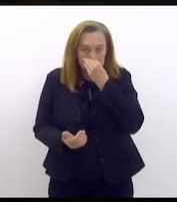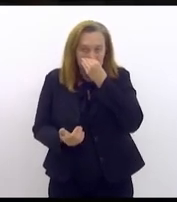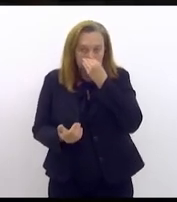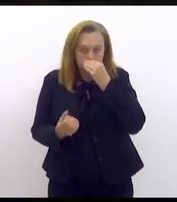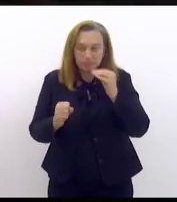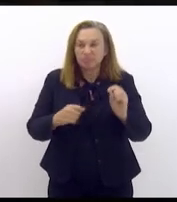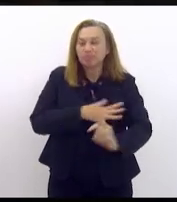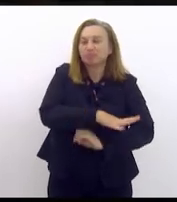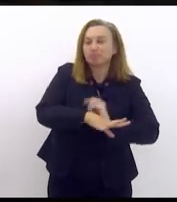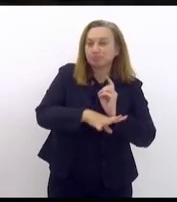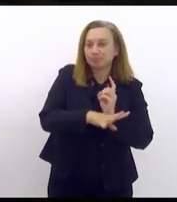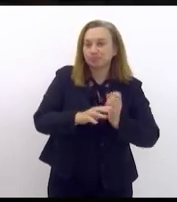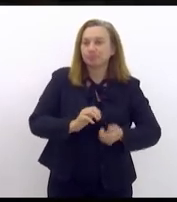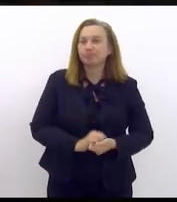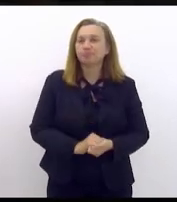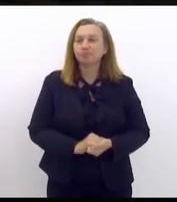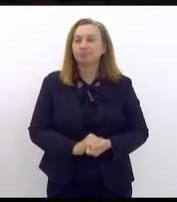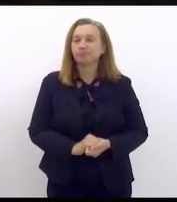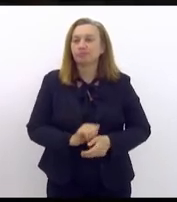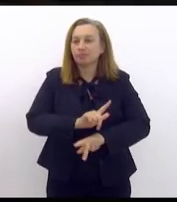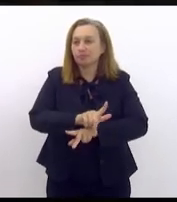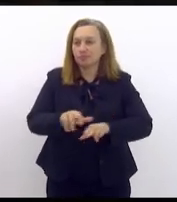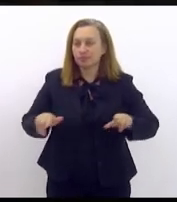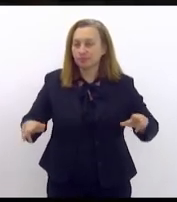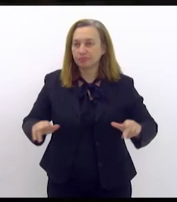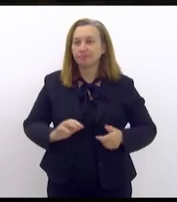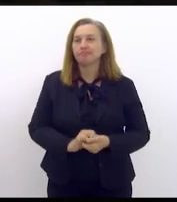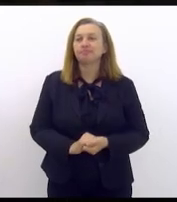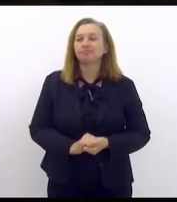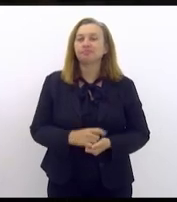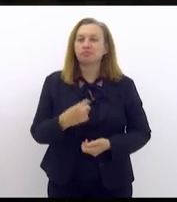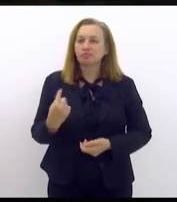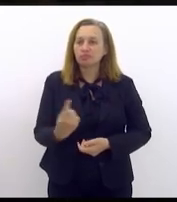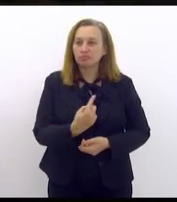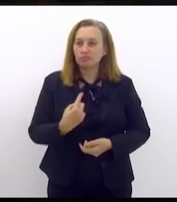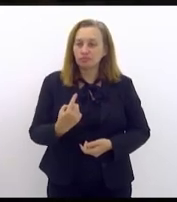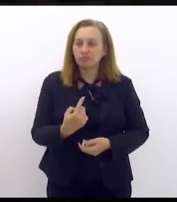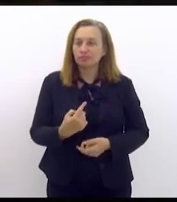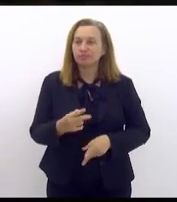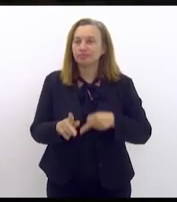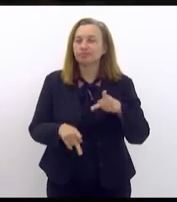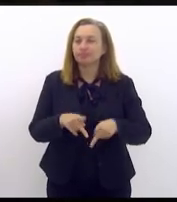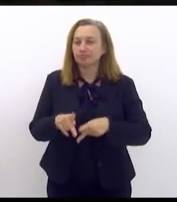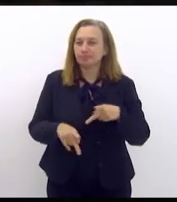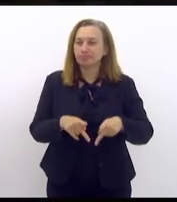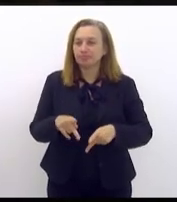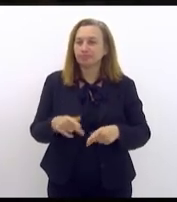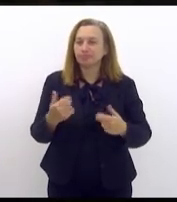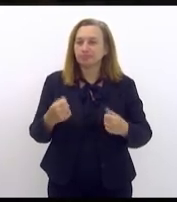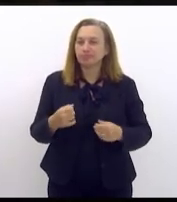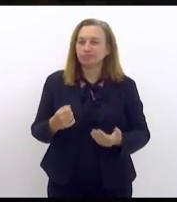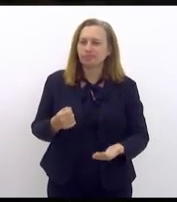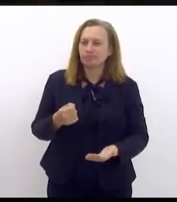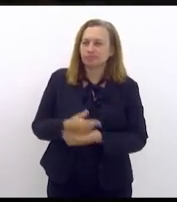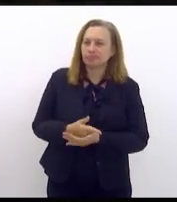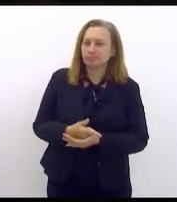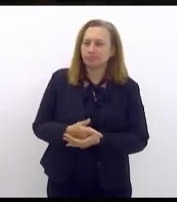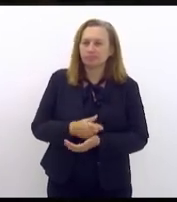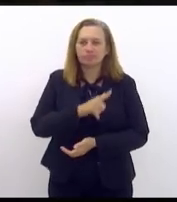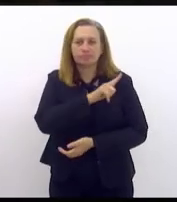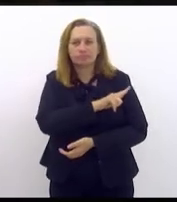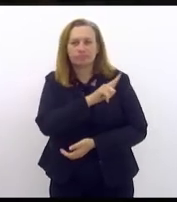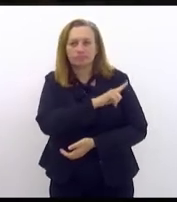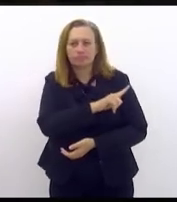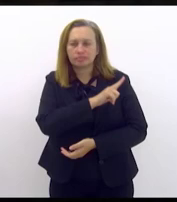social, de diversas formas, nós, a população, tenhamos que pagar por uma gestão que